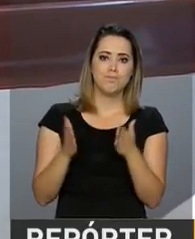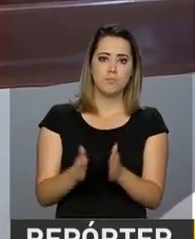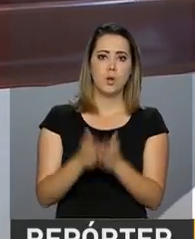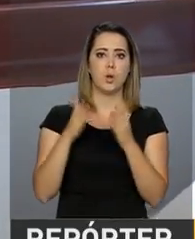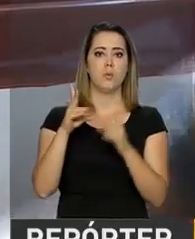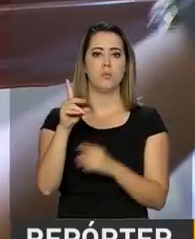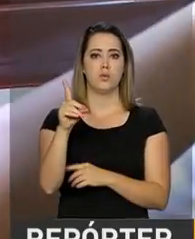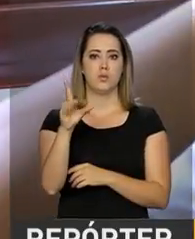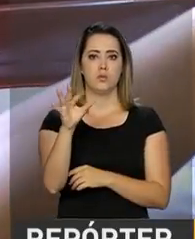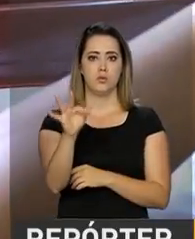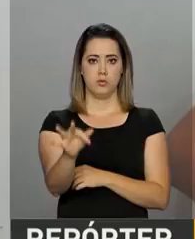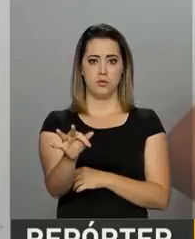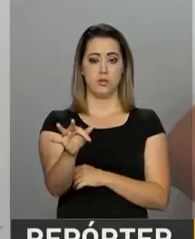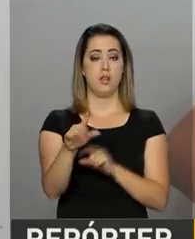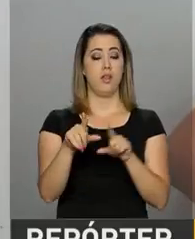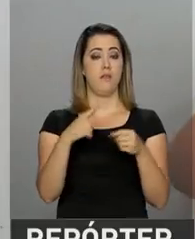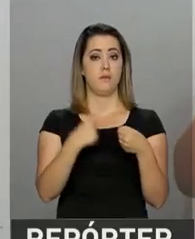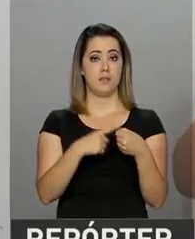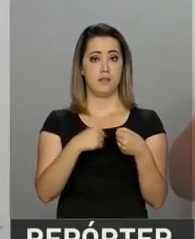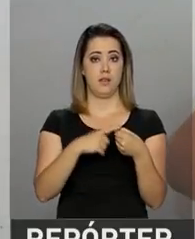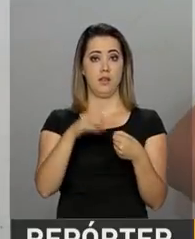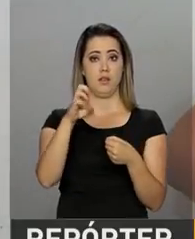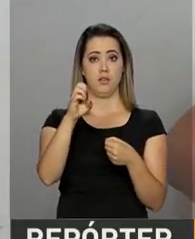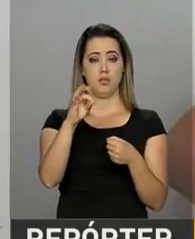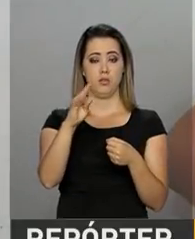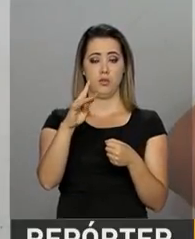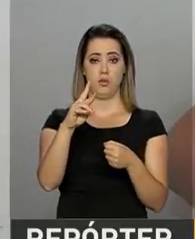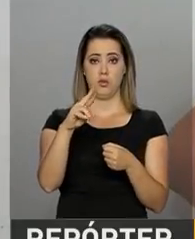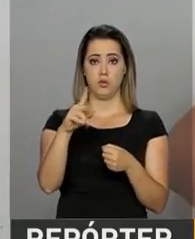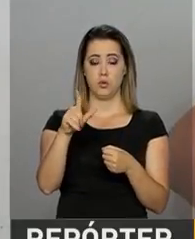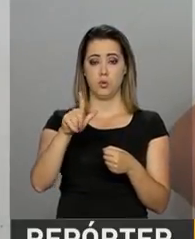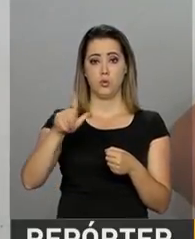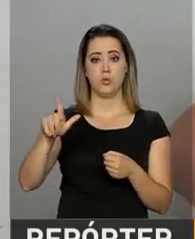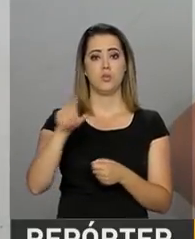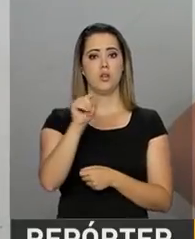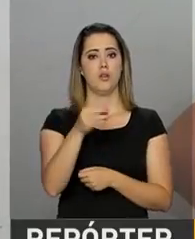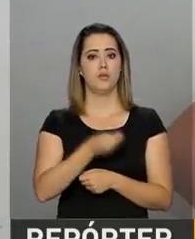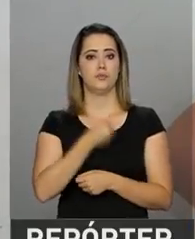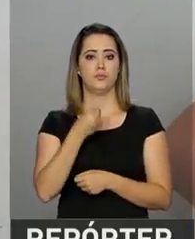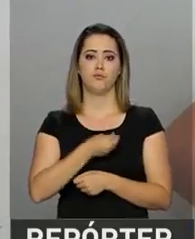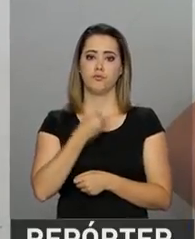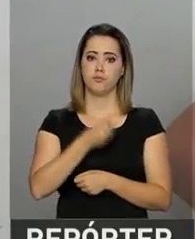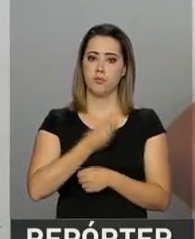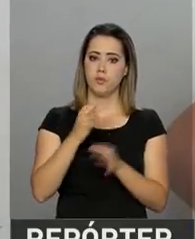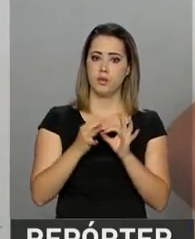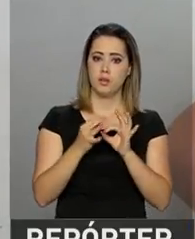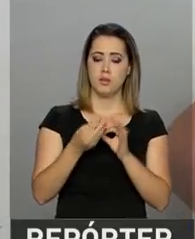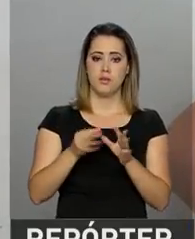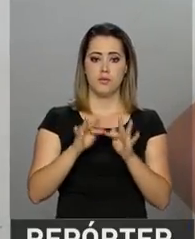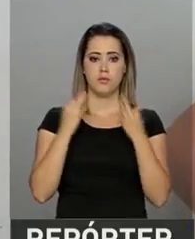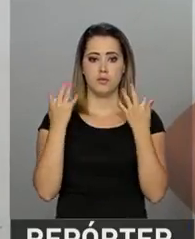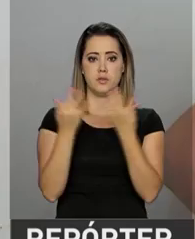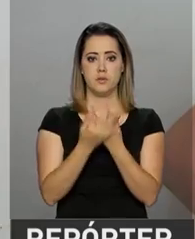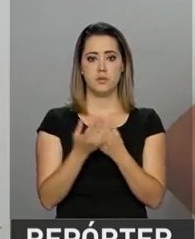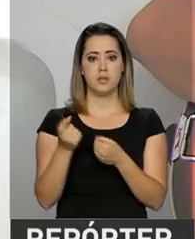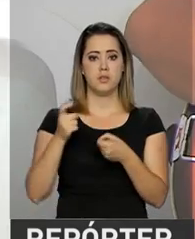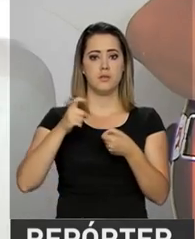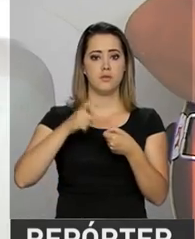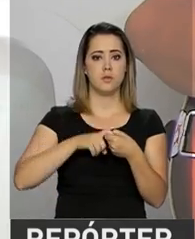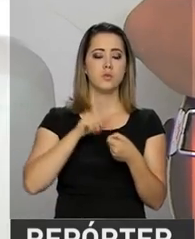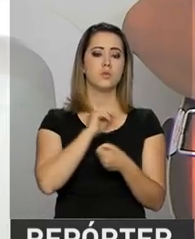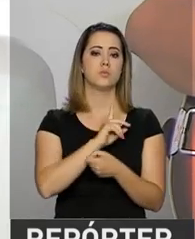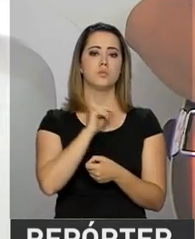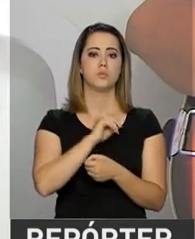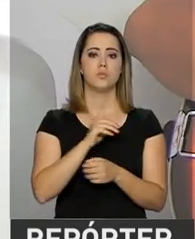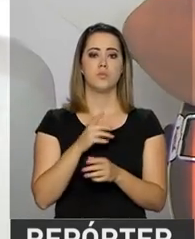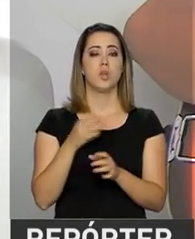Federal, a cidade estrutural, depois da família não se adaptar à realidade dura da região e voltar para Minas Gerais.